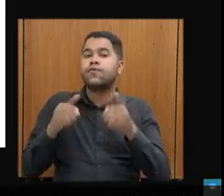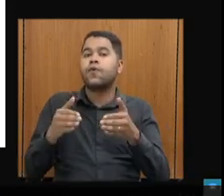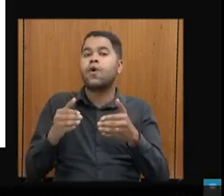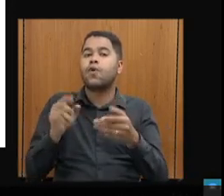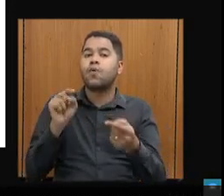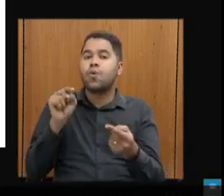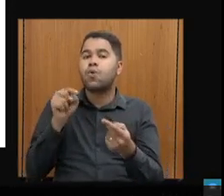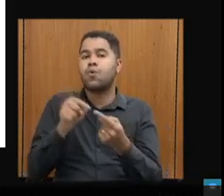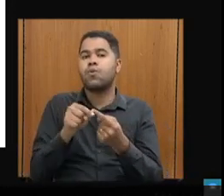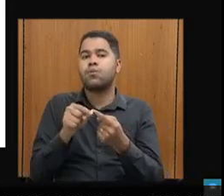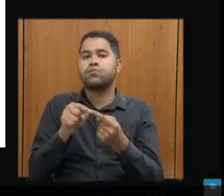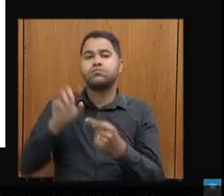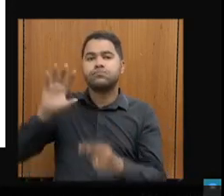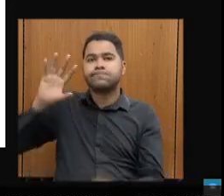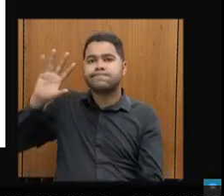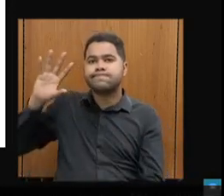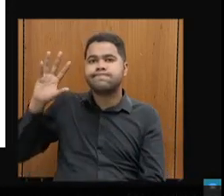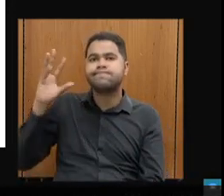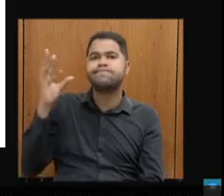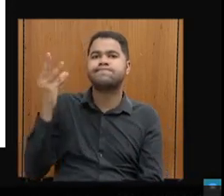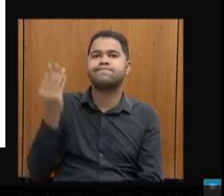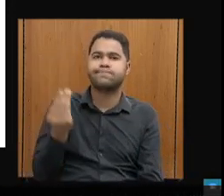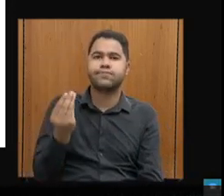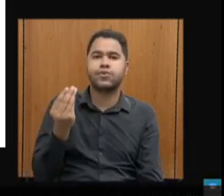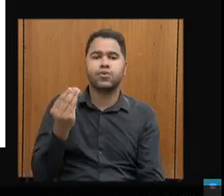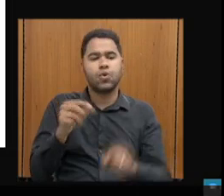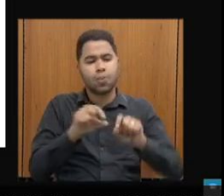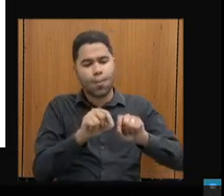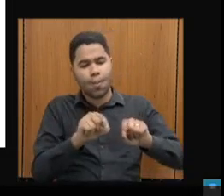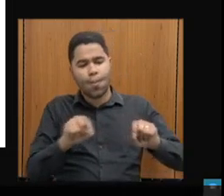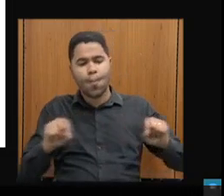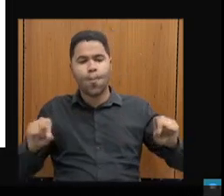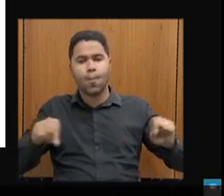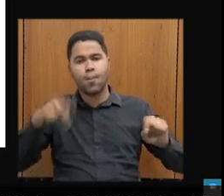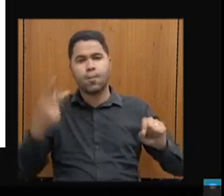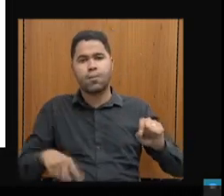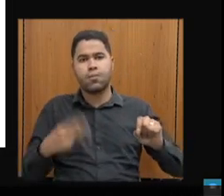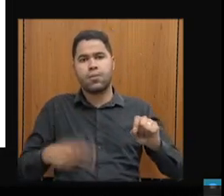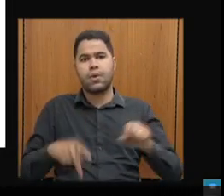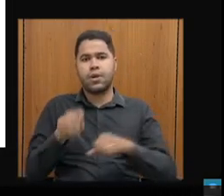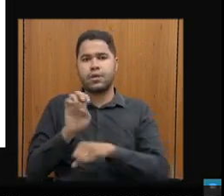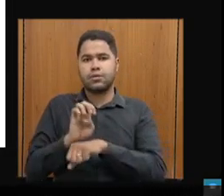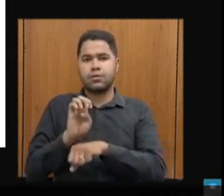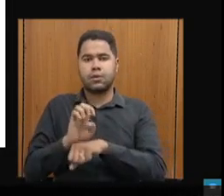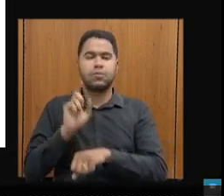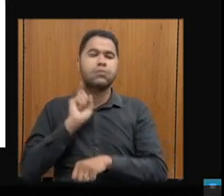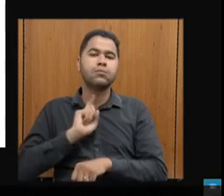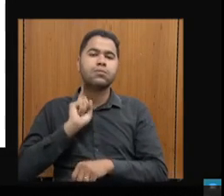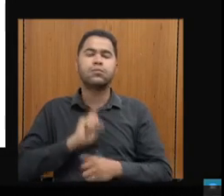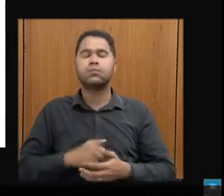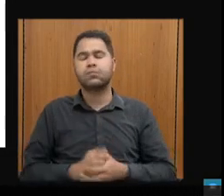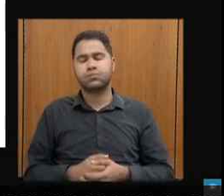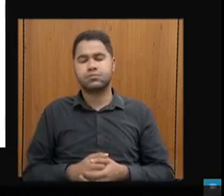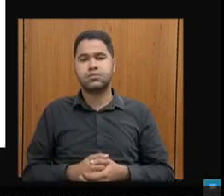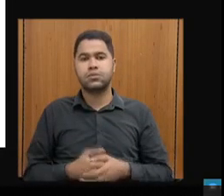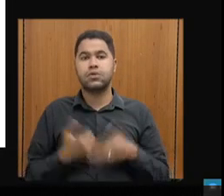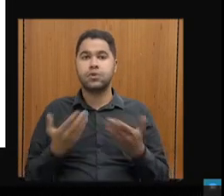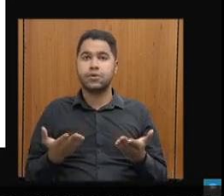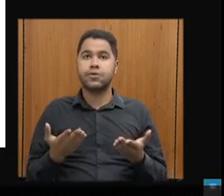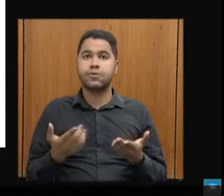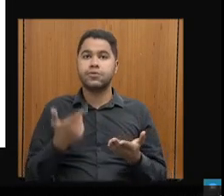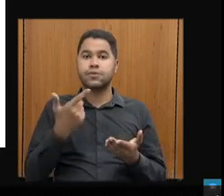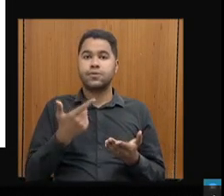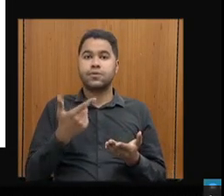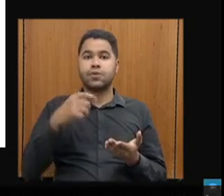Visa a universalização do saneamento básico em nosso estado pode passar a tá bom nós